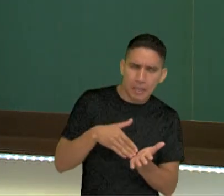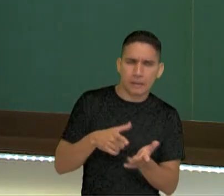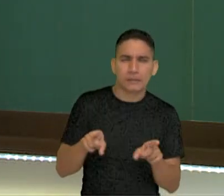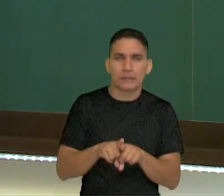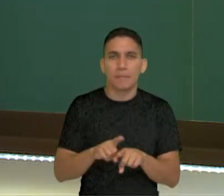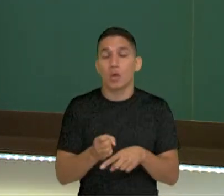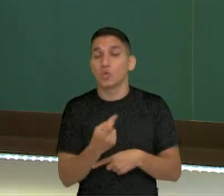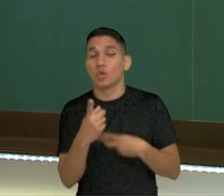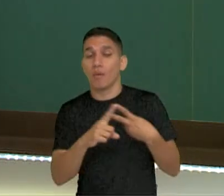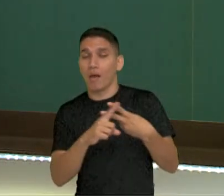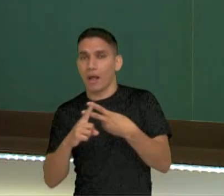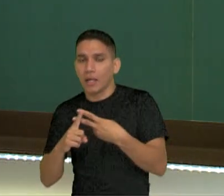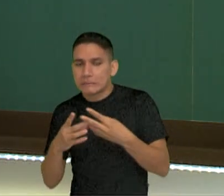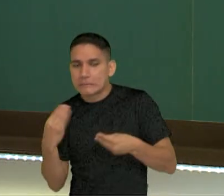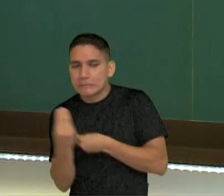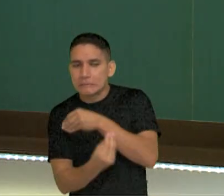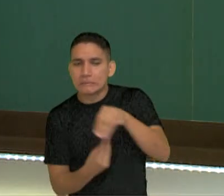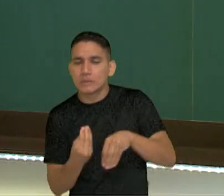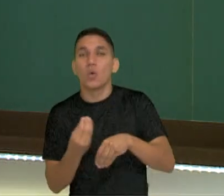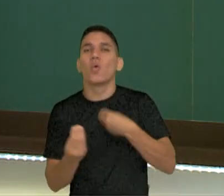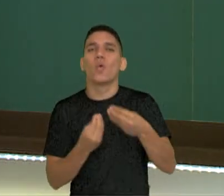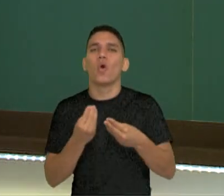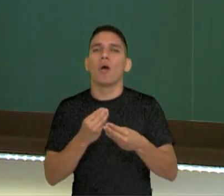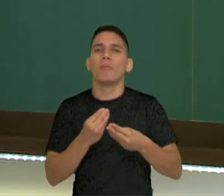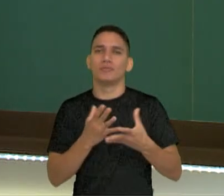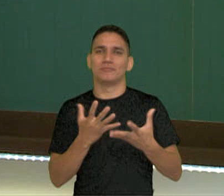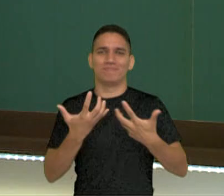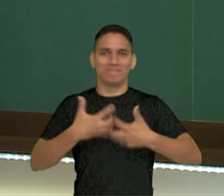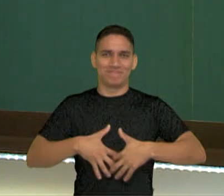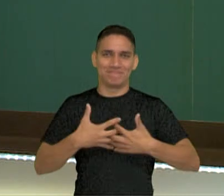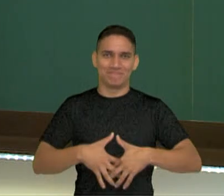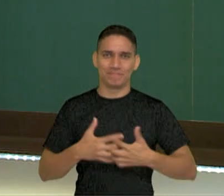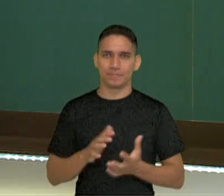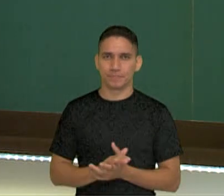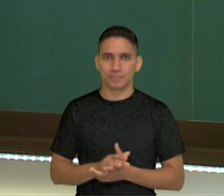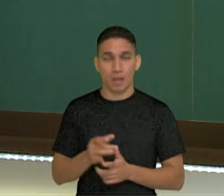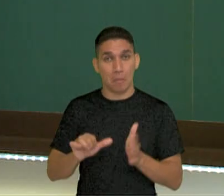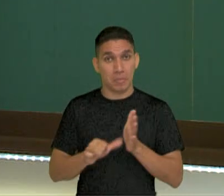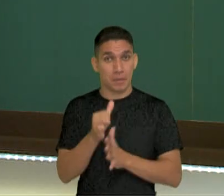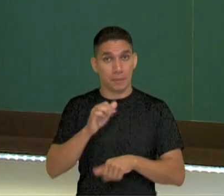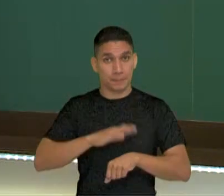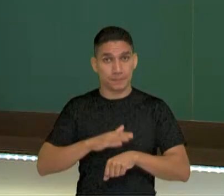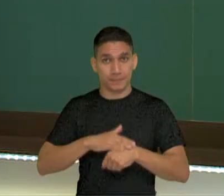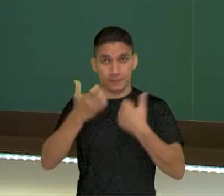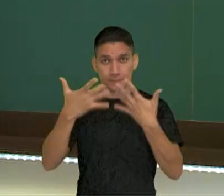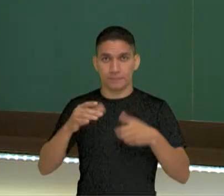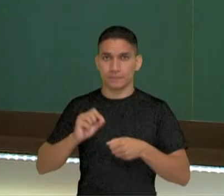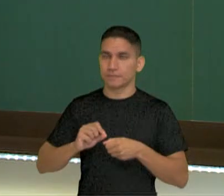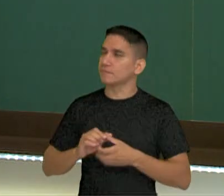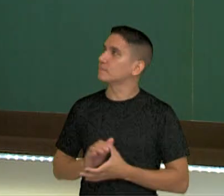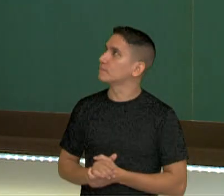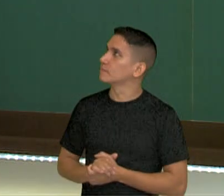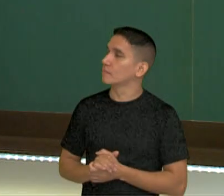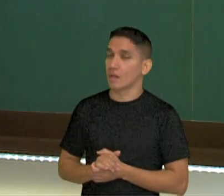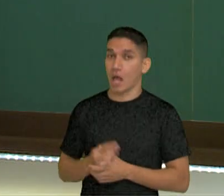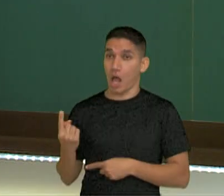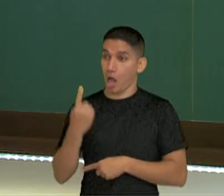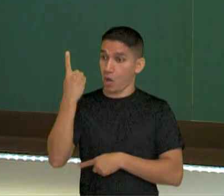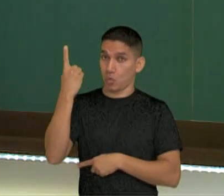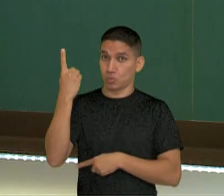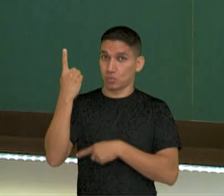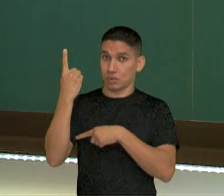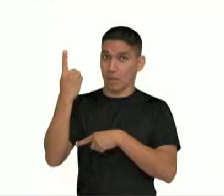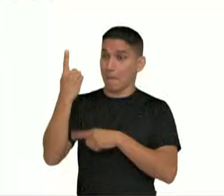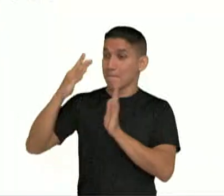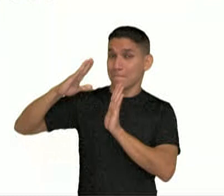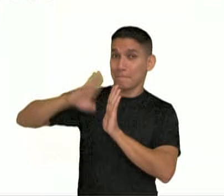alelos envolvidos para a gente descobrir, então, como é que vai funcionar isso aqui. Então, vamos lá, gente. Primeira coisa, altura máxima menos altura